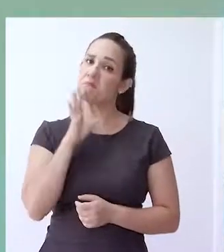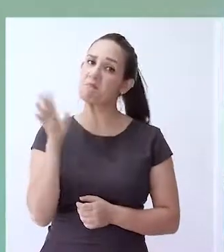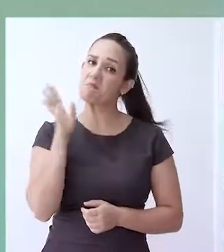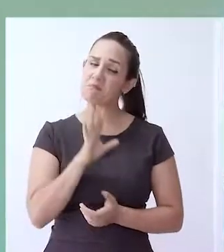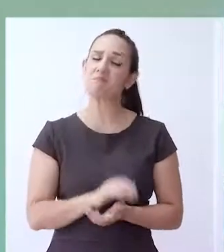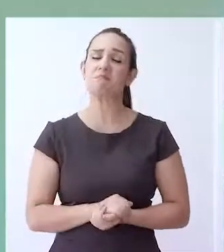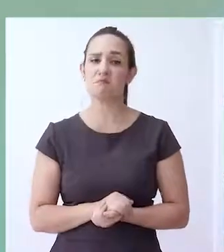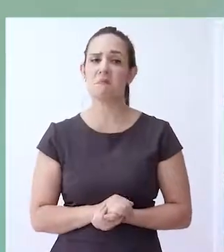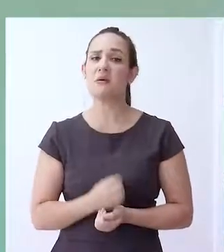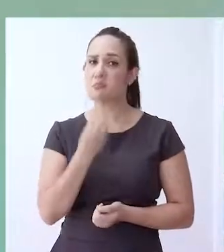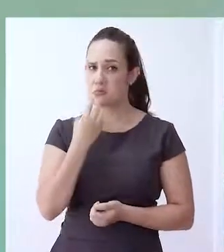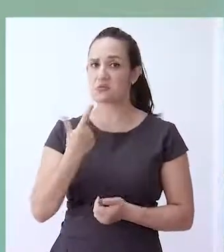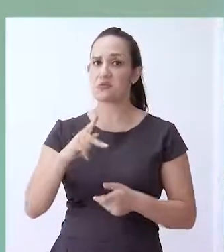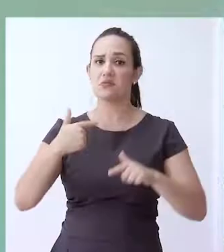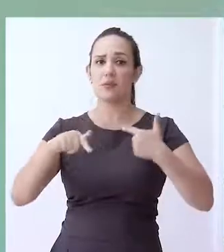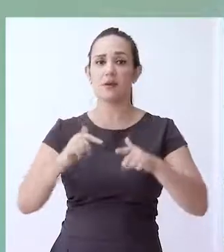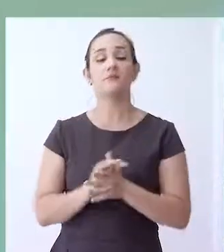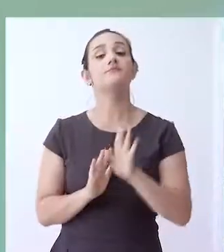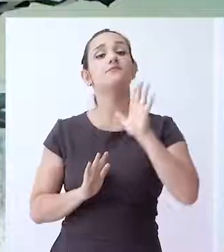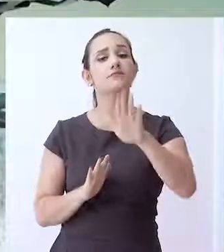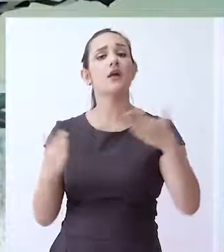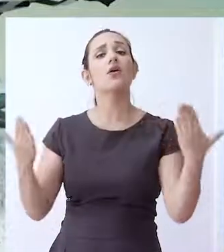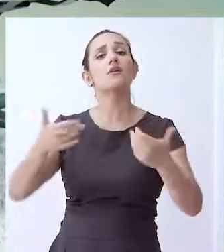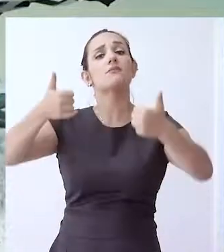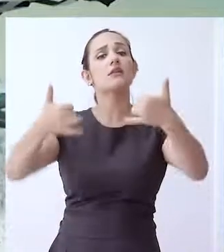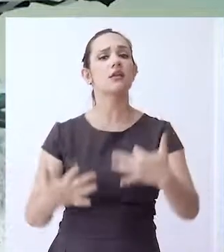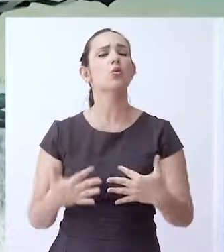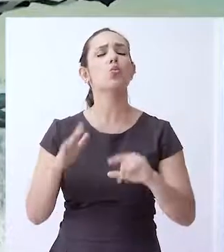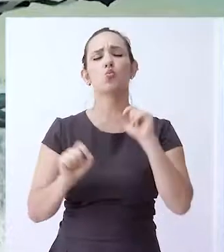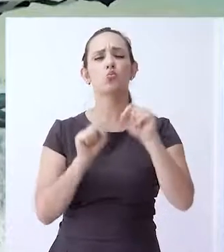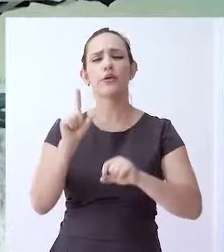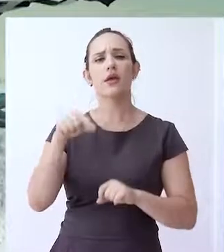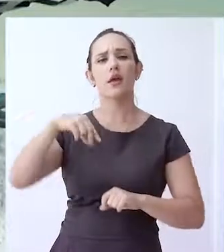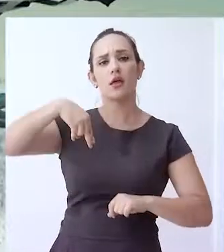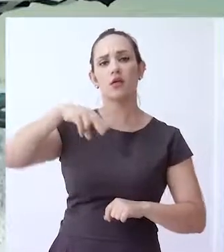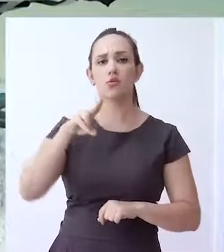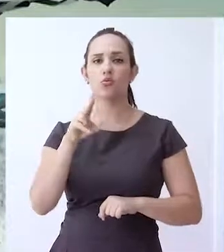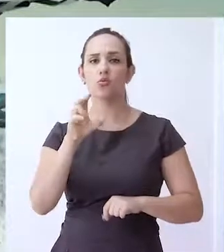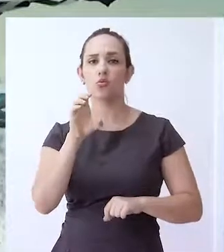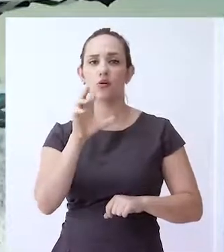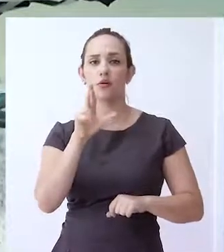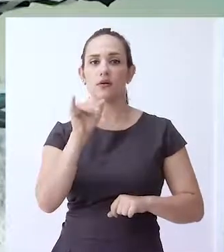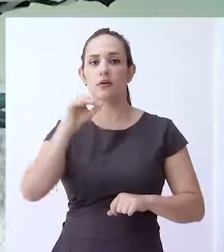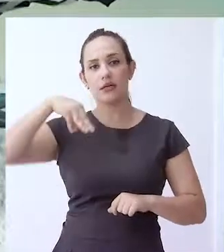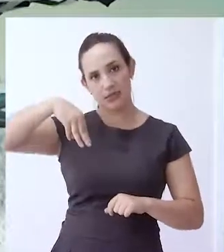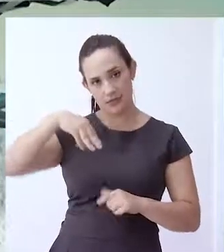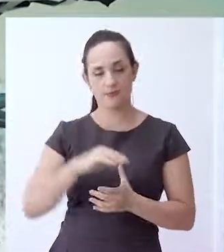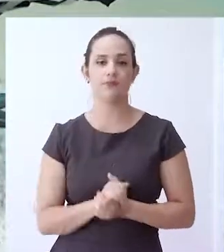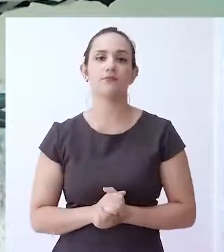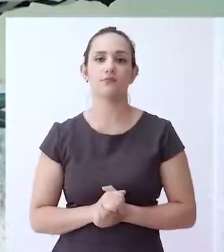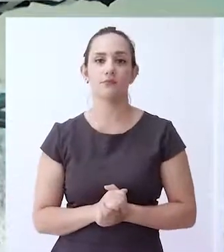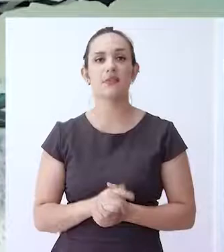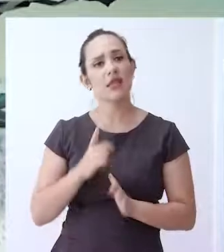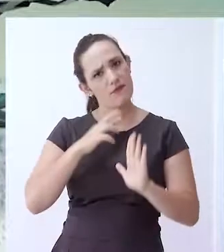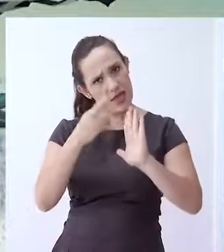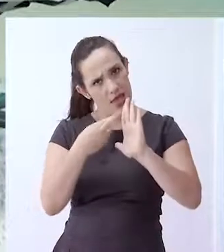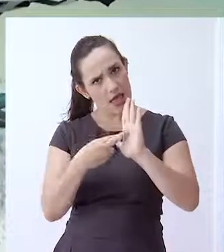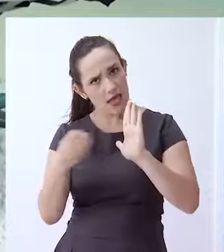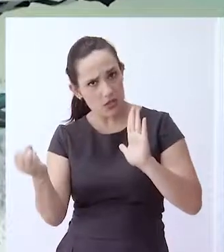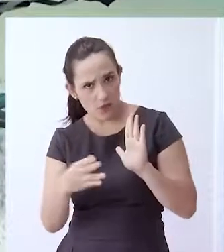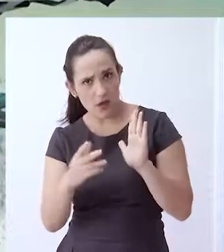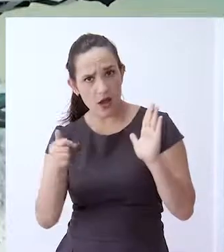né, também do trabalho, né? Doutor, agora o NUCRIM, ele foi regulamentado, né, recentemente, agora em